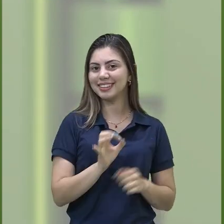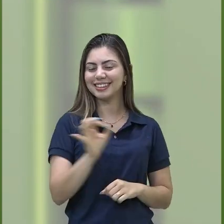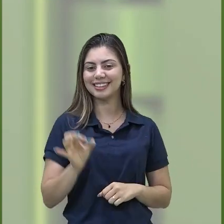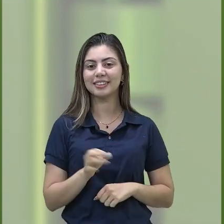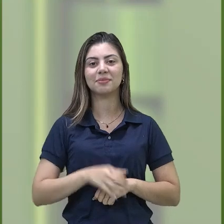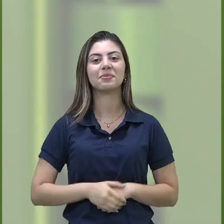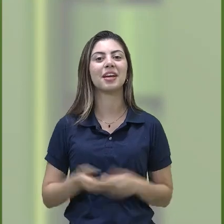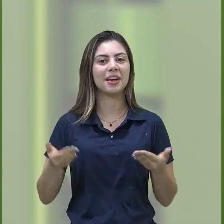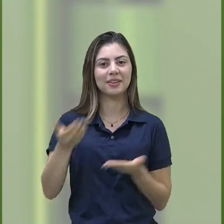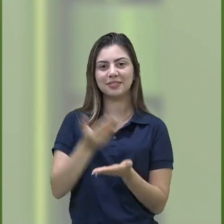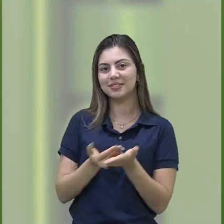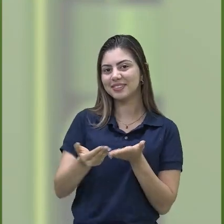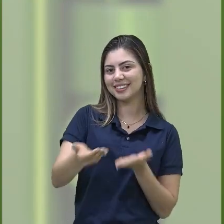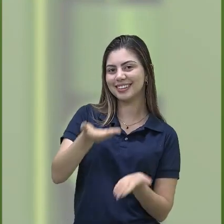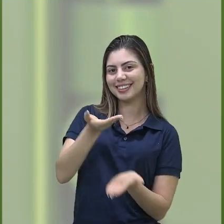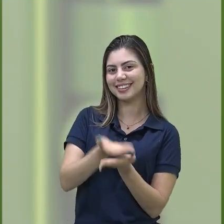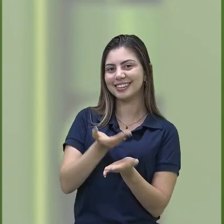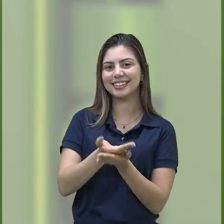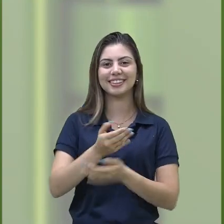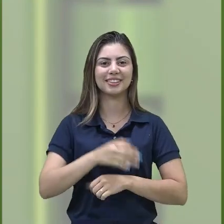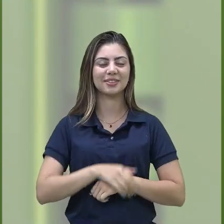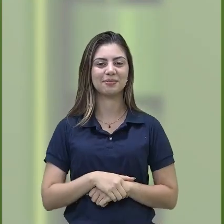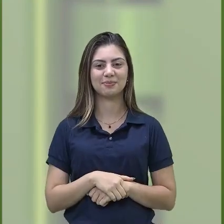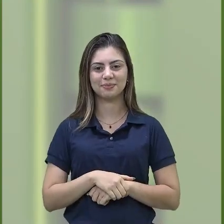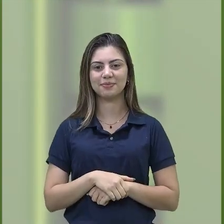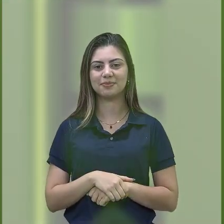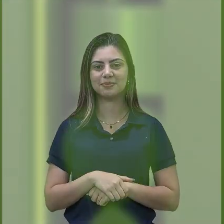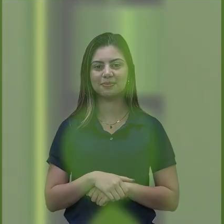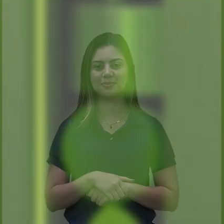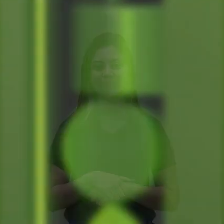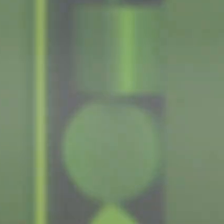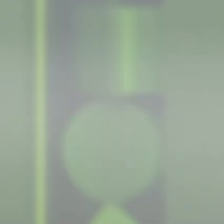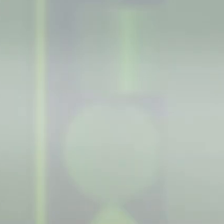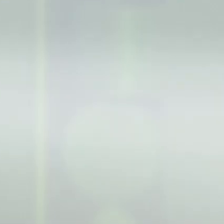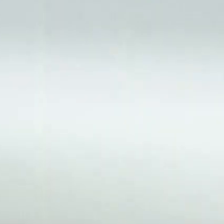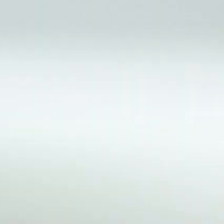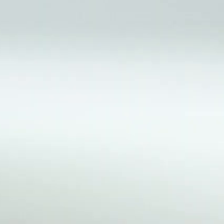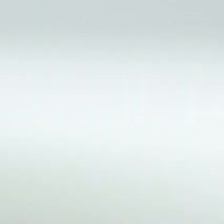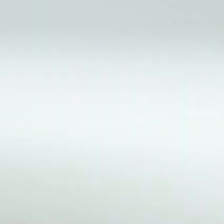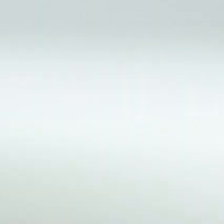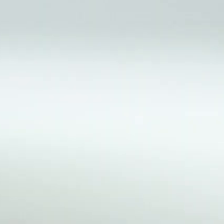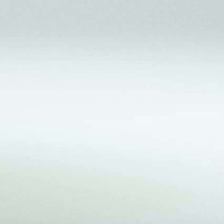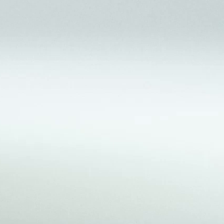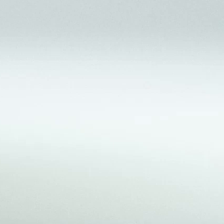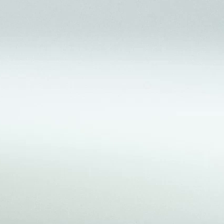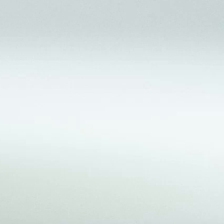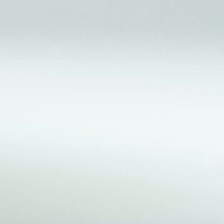E então, nesse momento, nós vamos dar início à nossa aula.